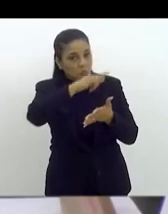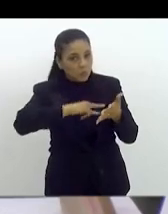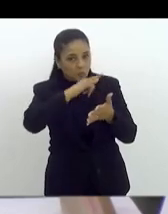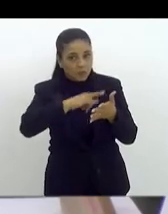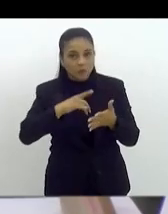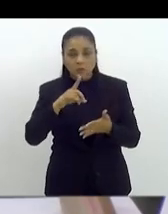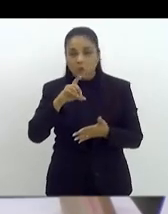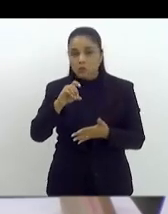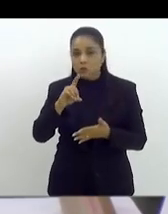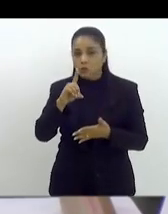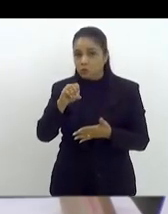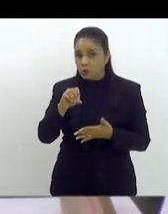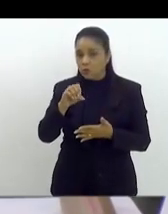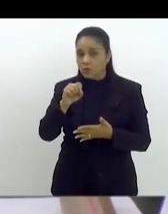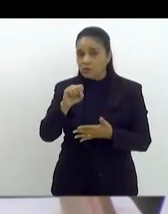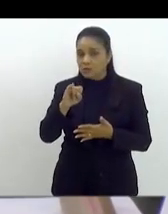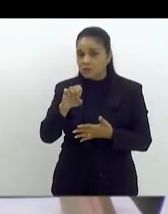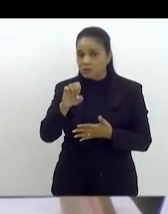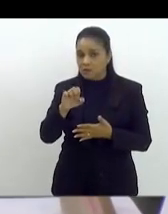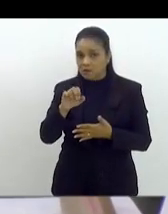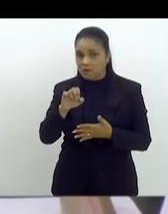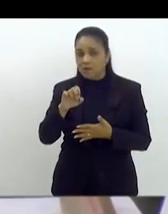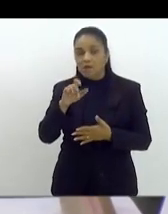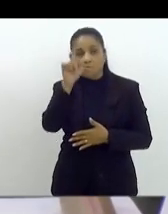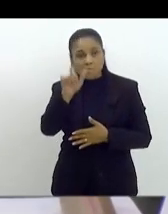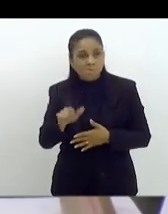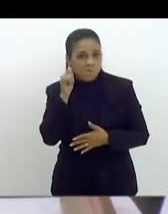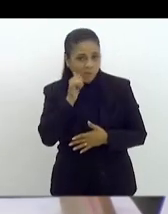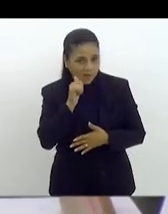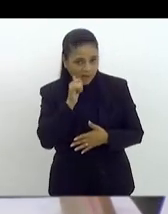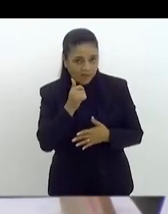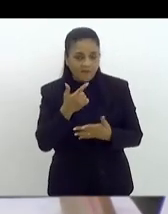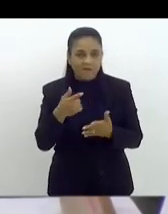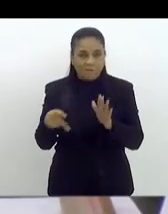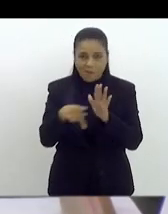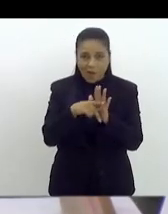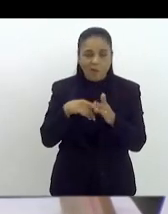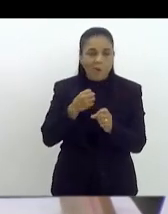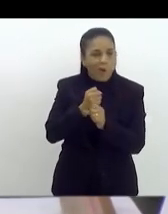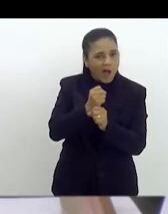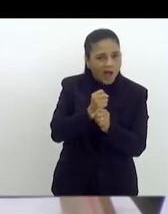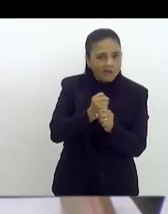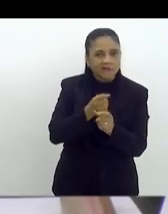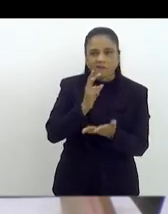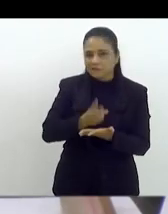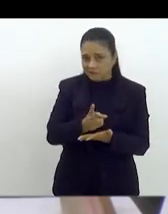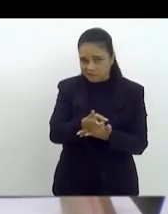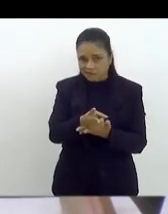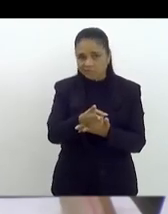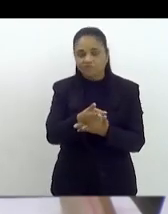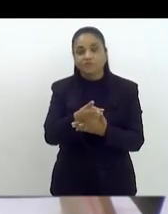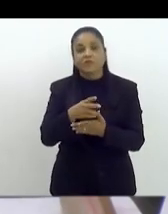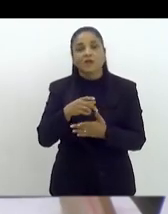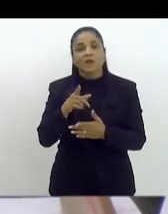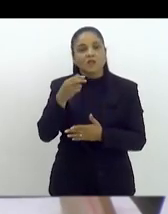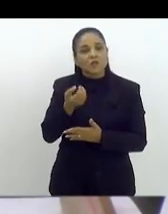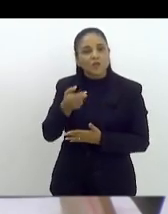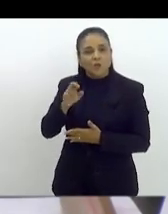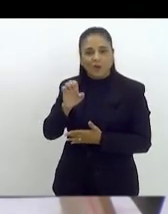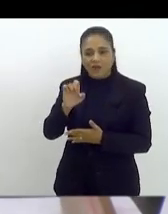que é uma publicação que a gente tem anual e que a doutora Elisângela vai falar